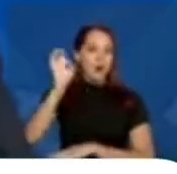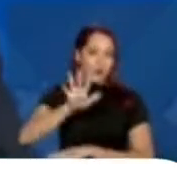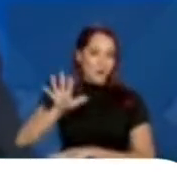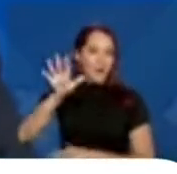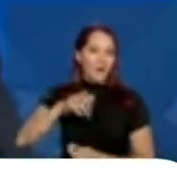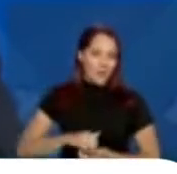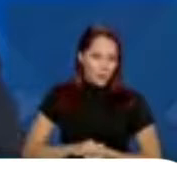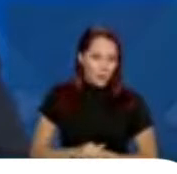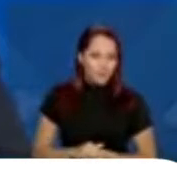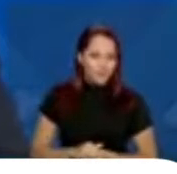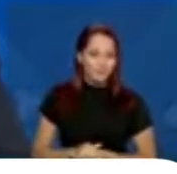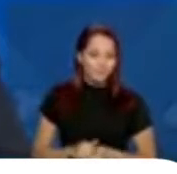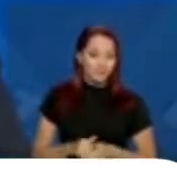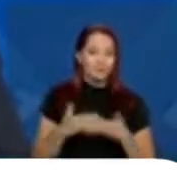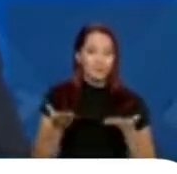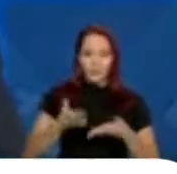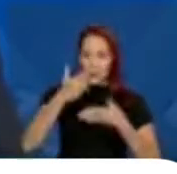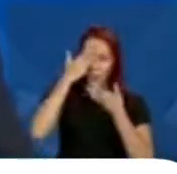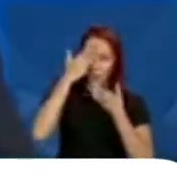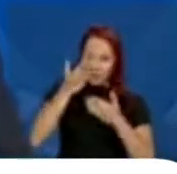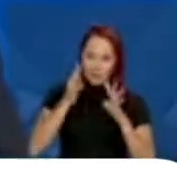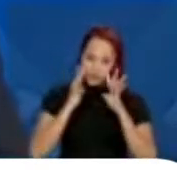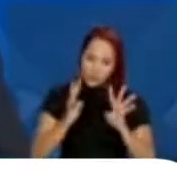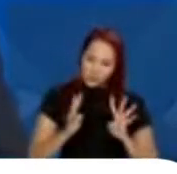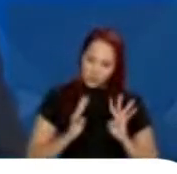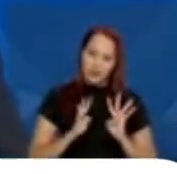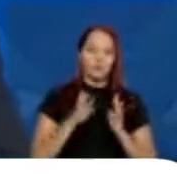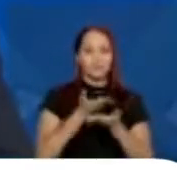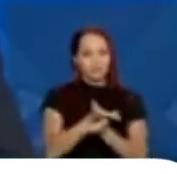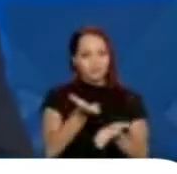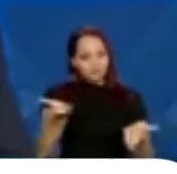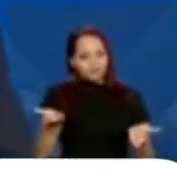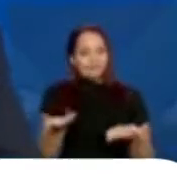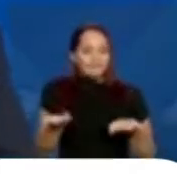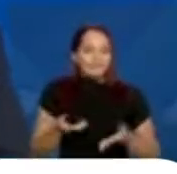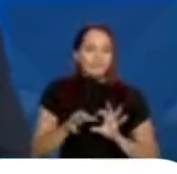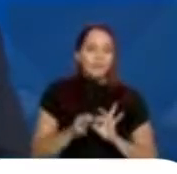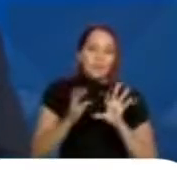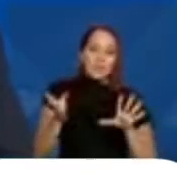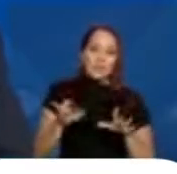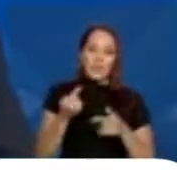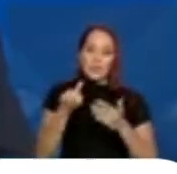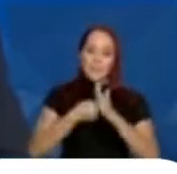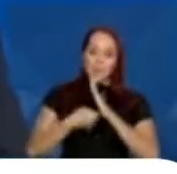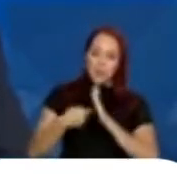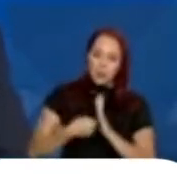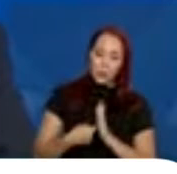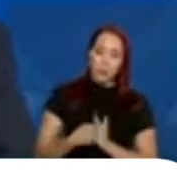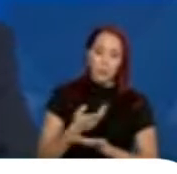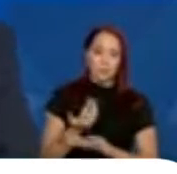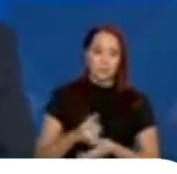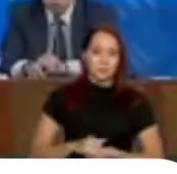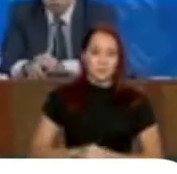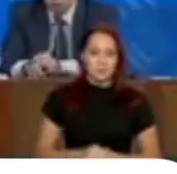Então, agradeço a atenção de todos e estou à disposição para qualquer pergunta durante a coletiva.